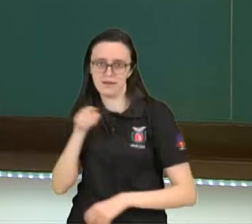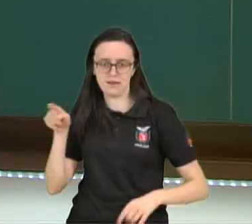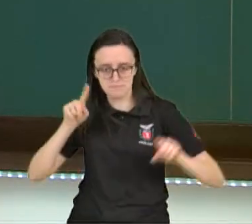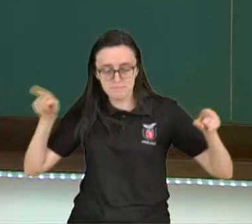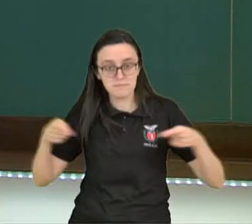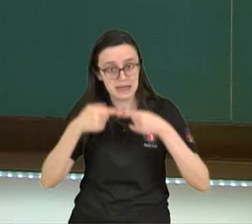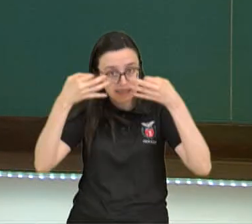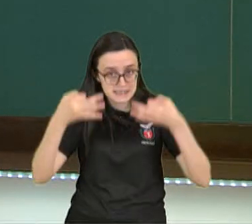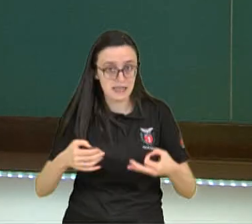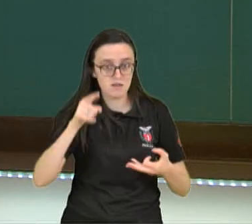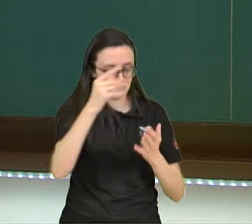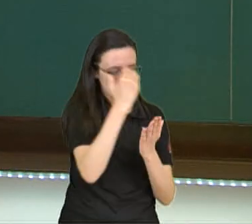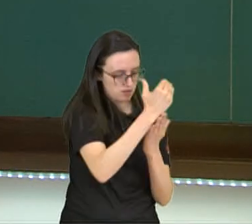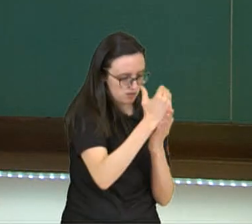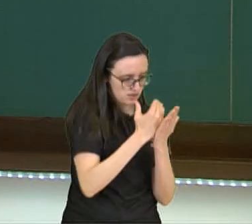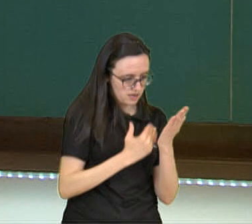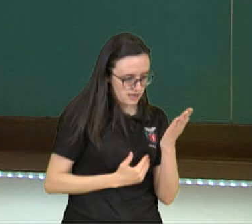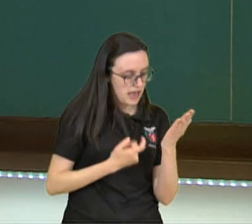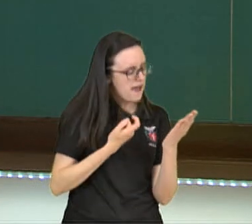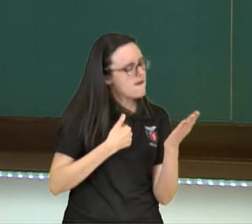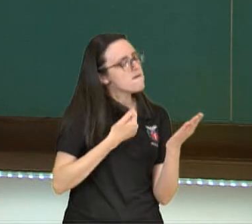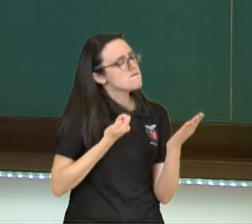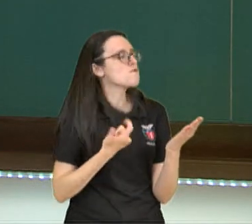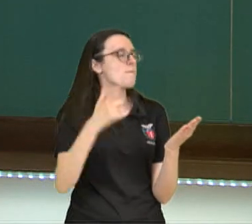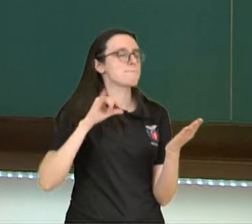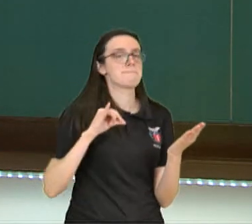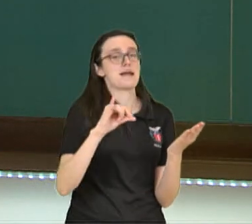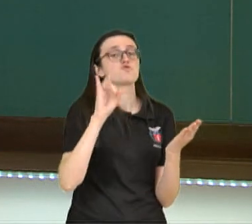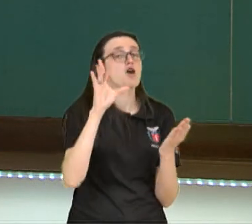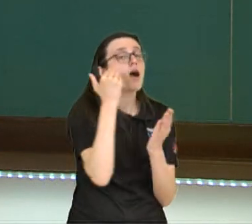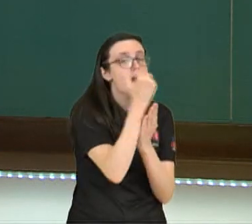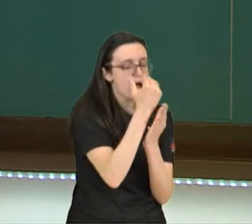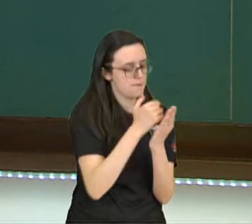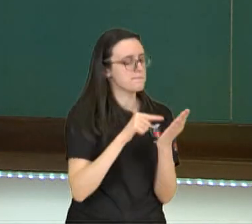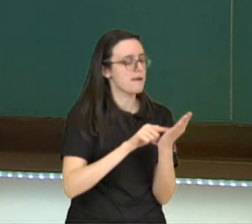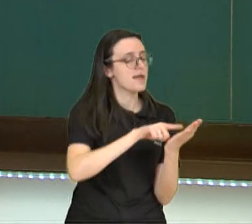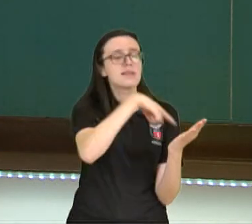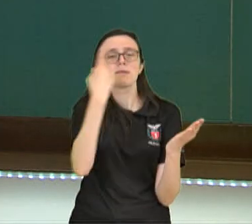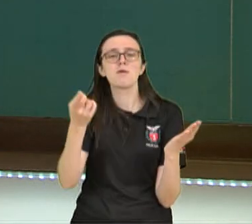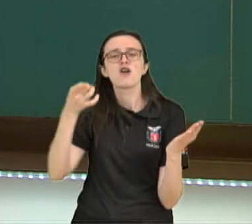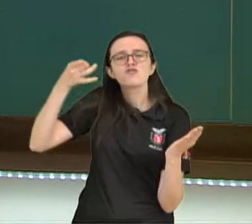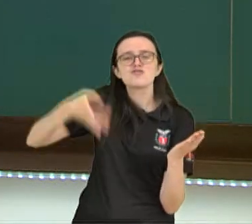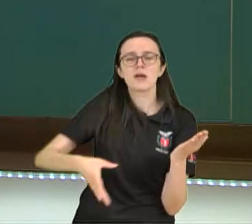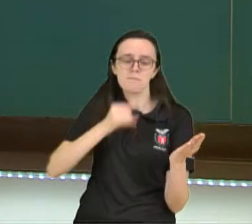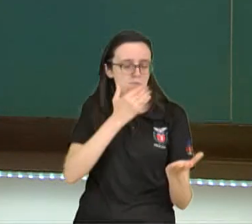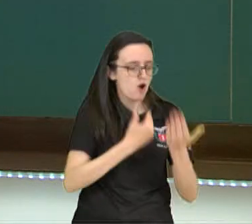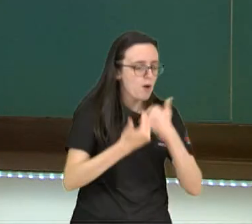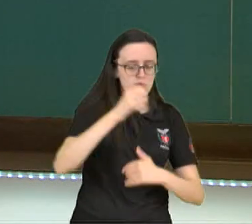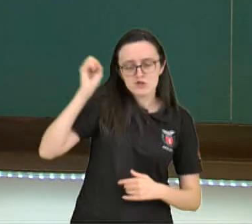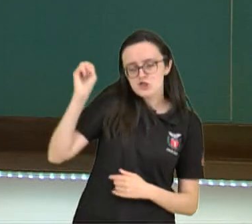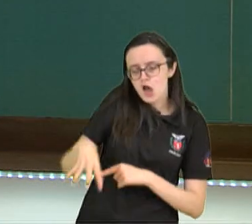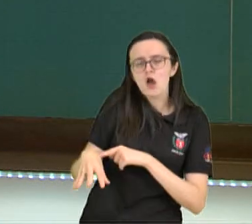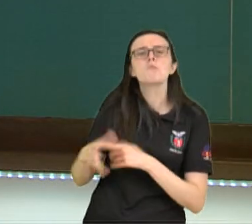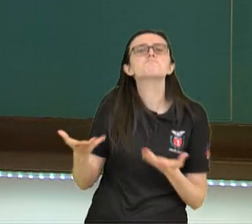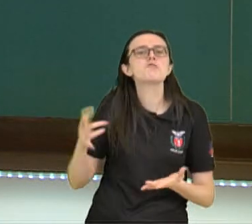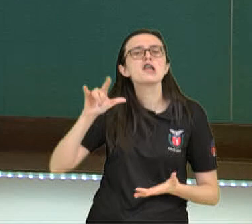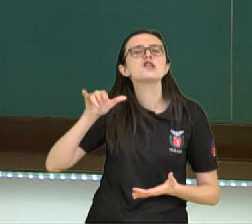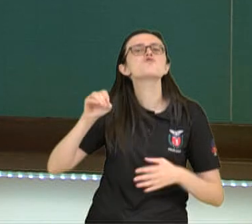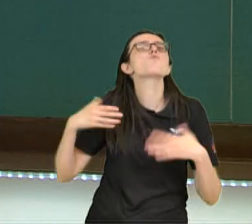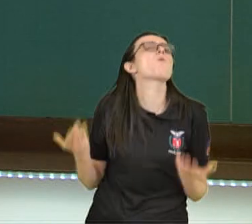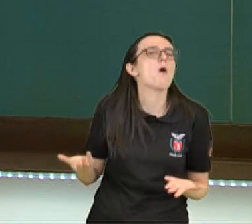o produto que você consumiu e do lado a quantidade de lixo que foi produzido por esse produto, ok?